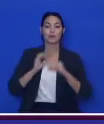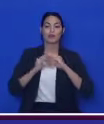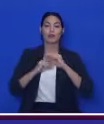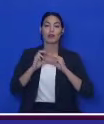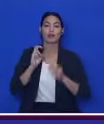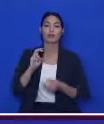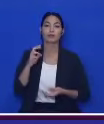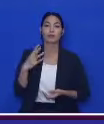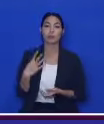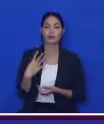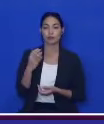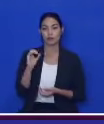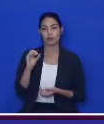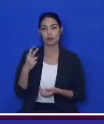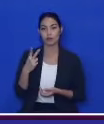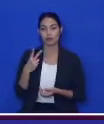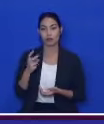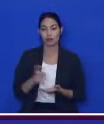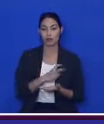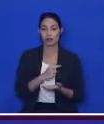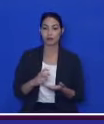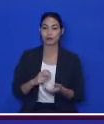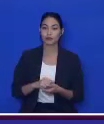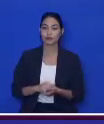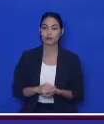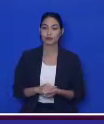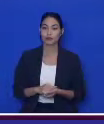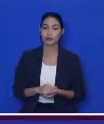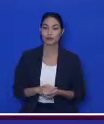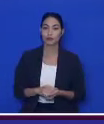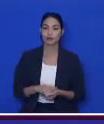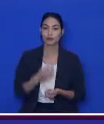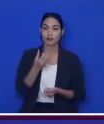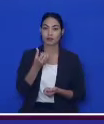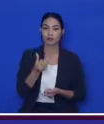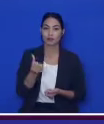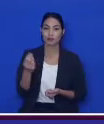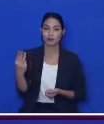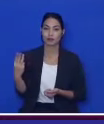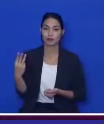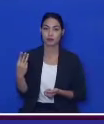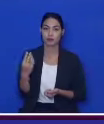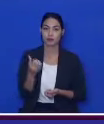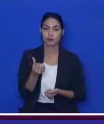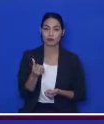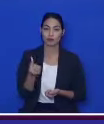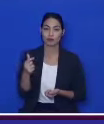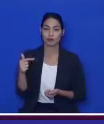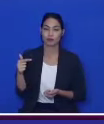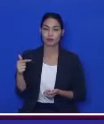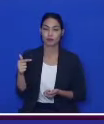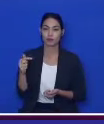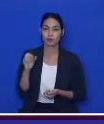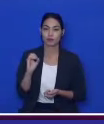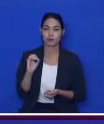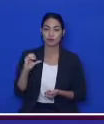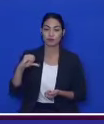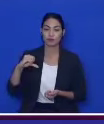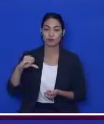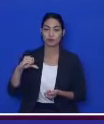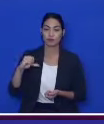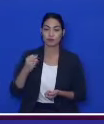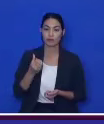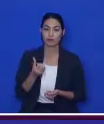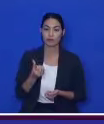concurso 5.402 da Quina. Confira comigo. 63, 67,